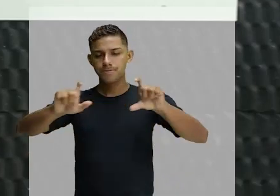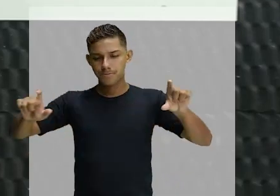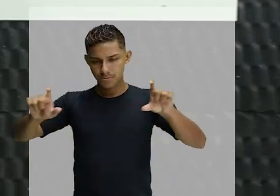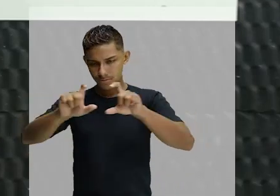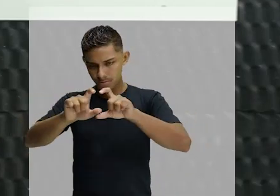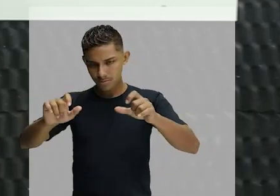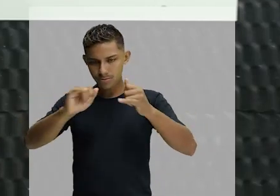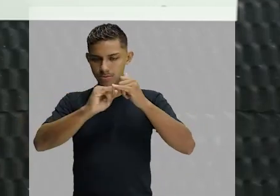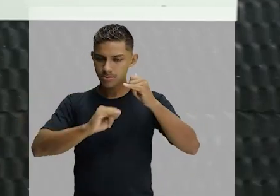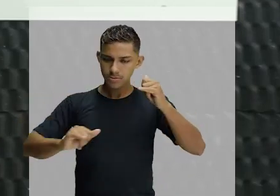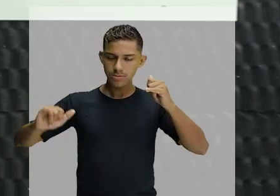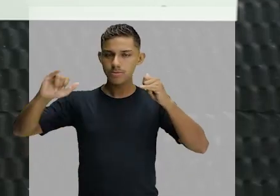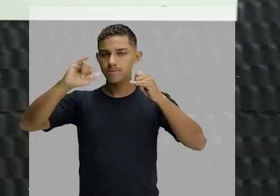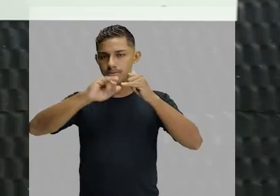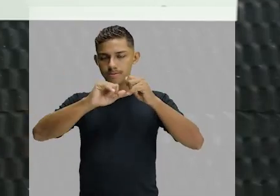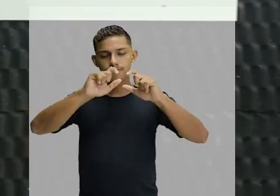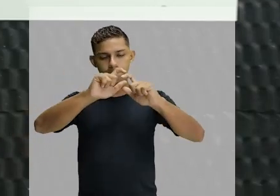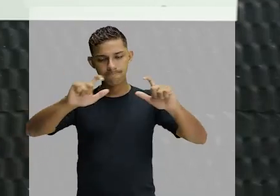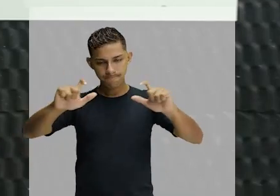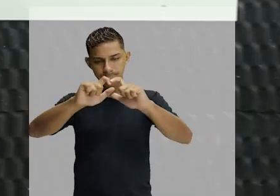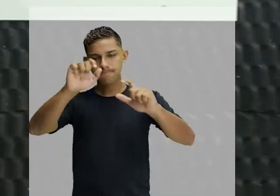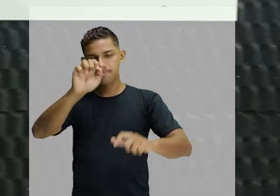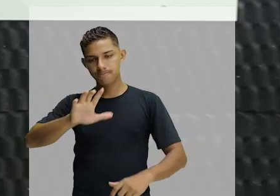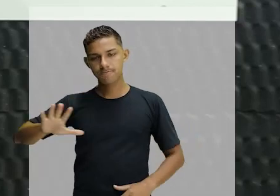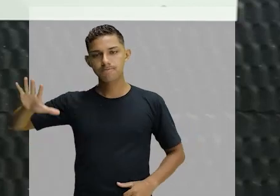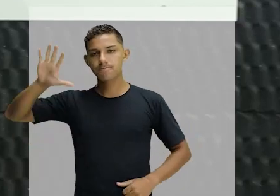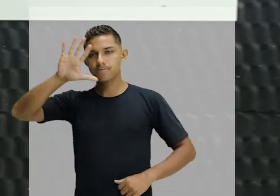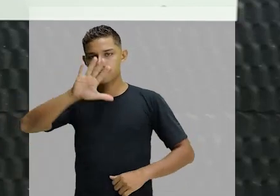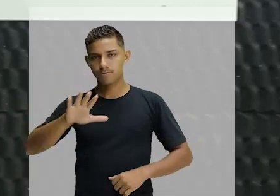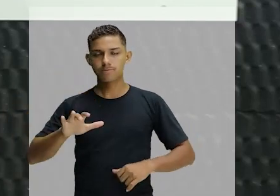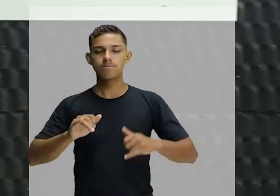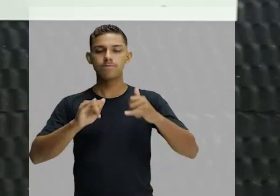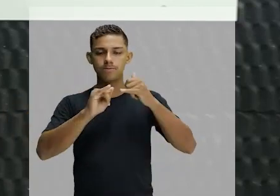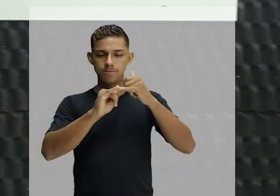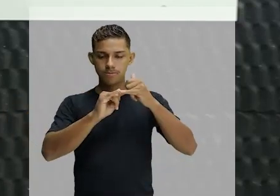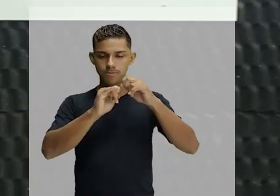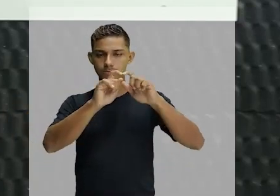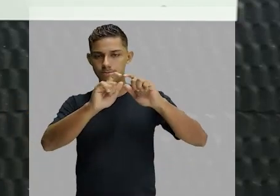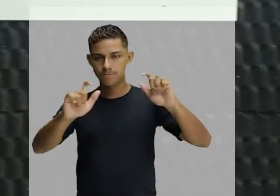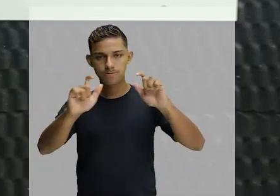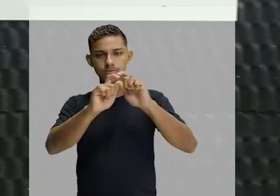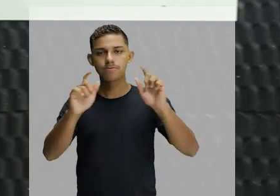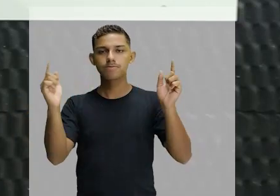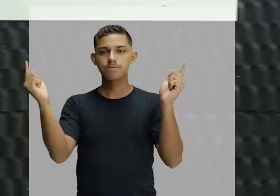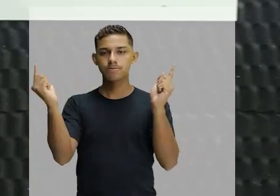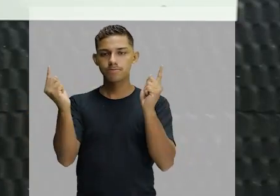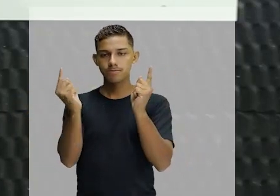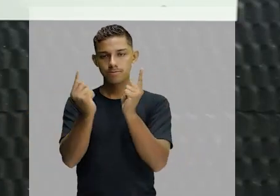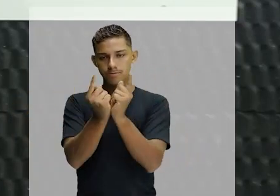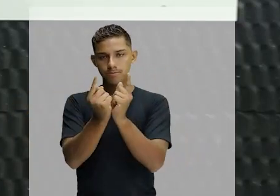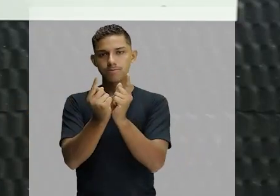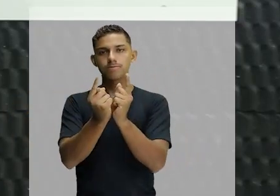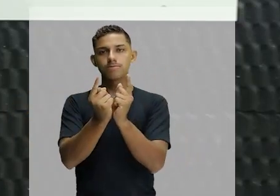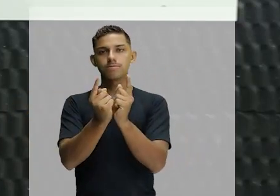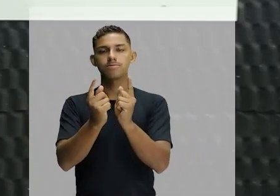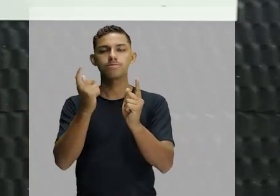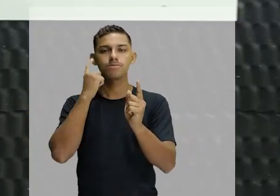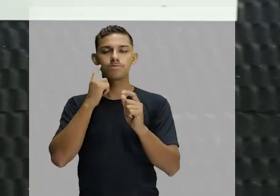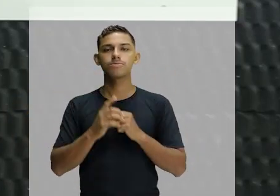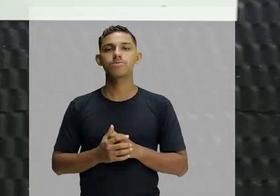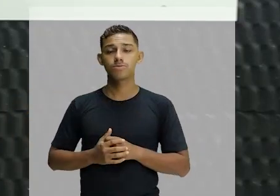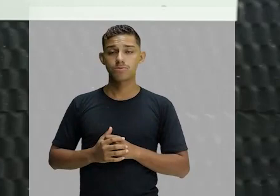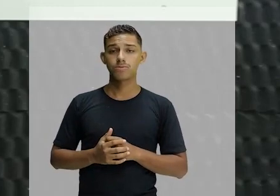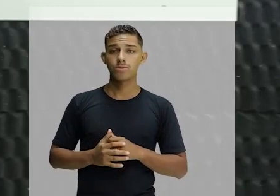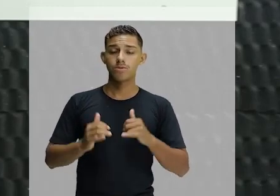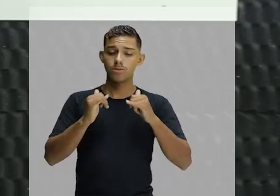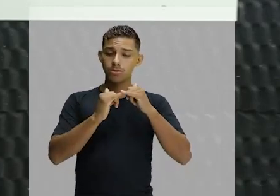geral, equação reduzida, estudamos também posições entre retas e ponto,